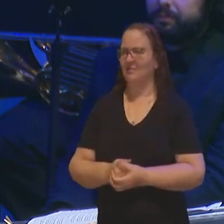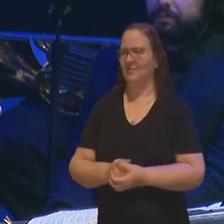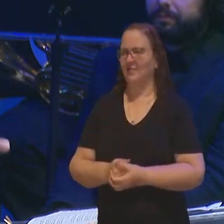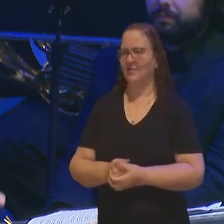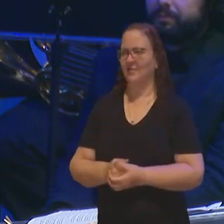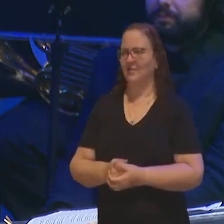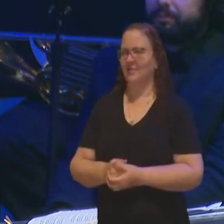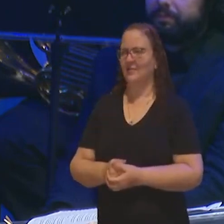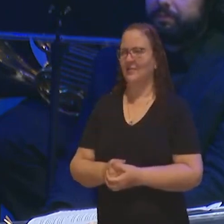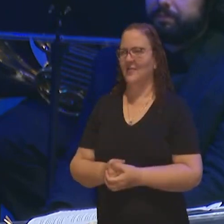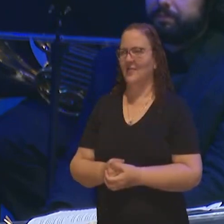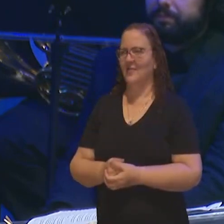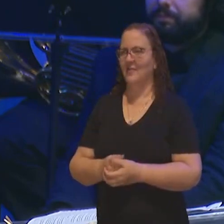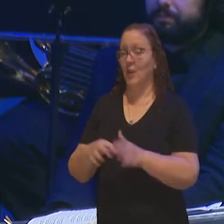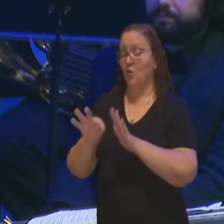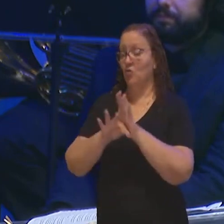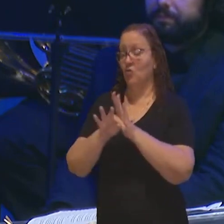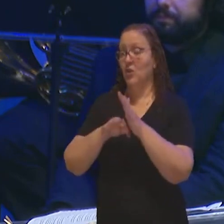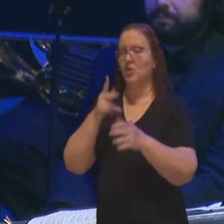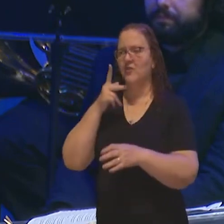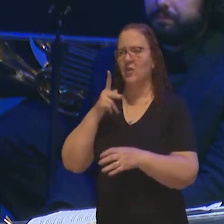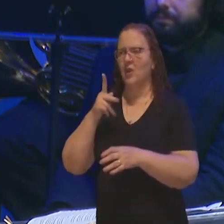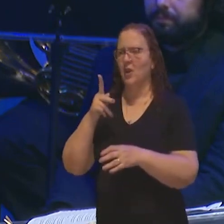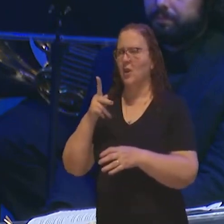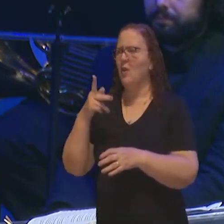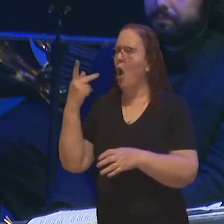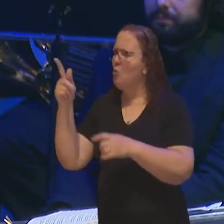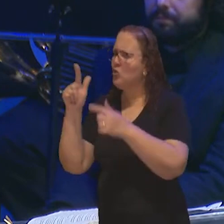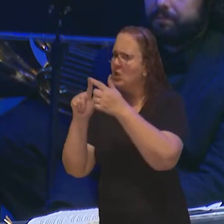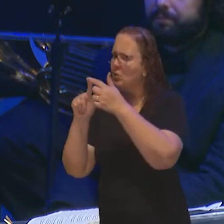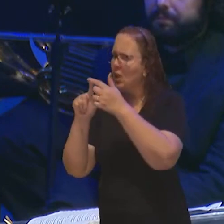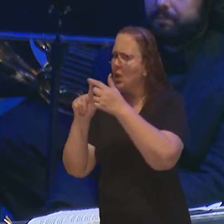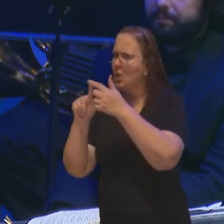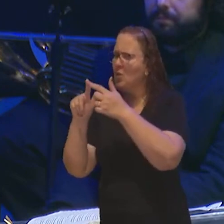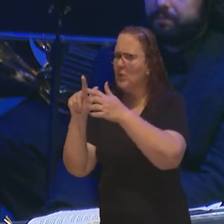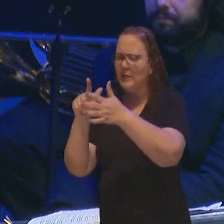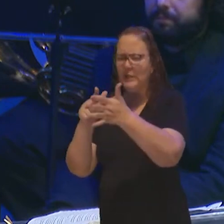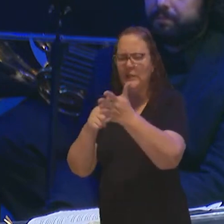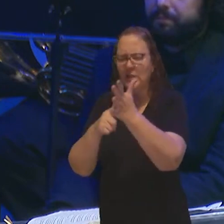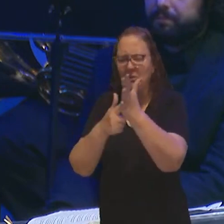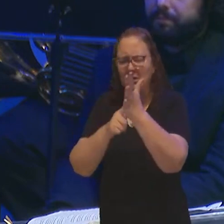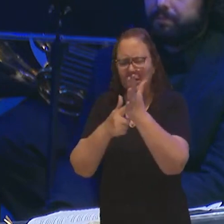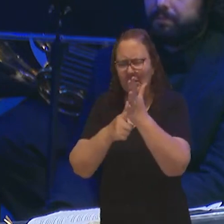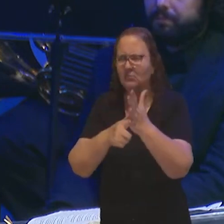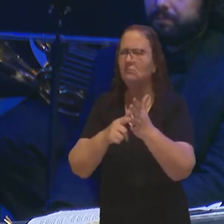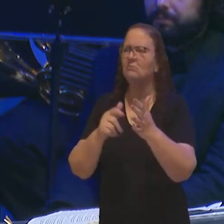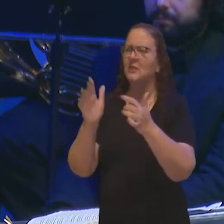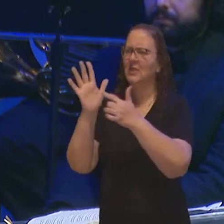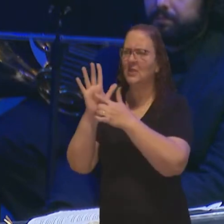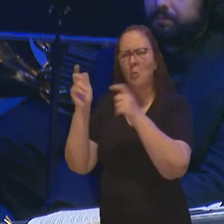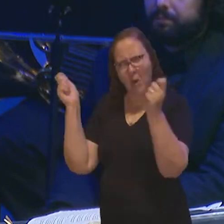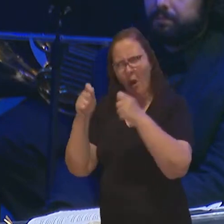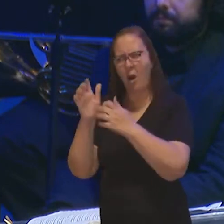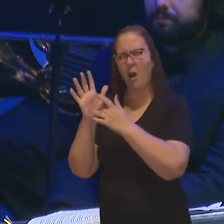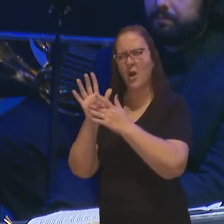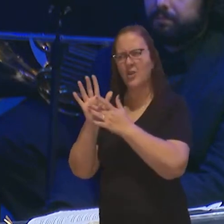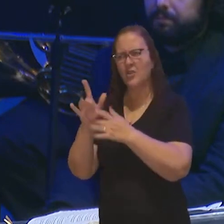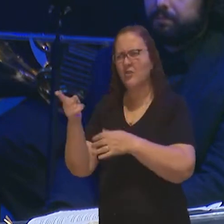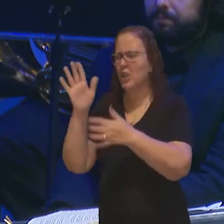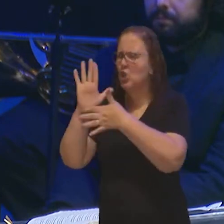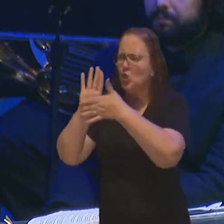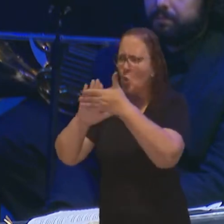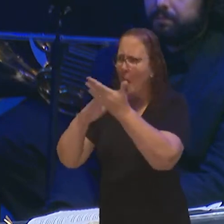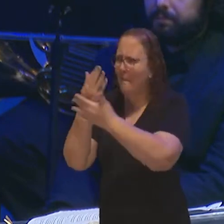E diz aqui o texto: põe aqui o dedo, vê as minhas mãos, chega também a mão e põe no meu